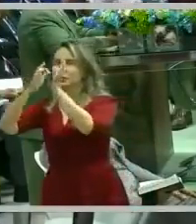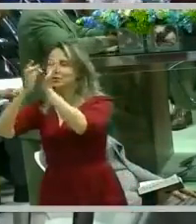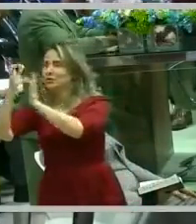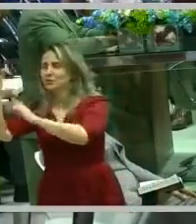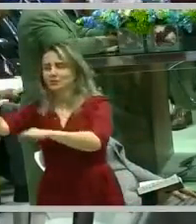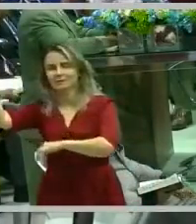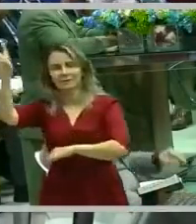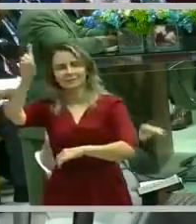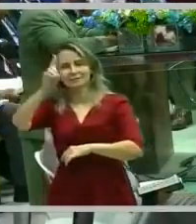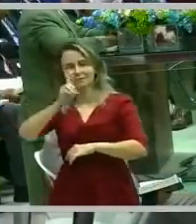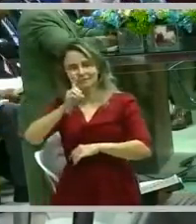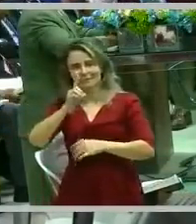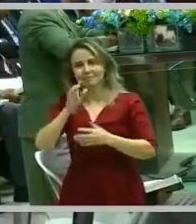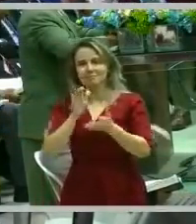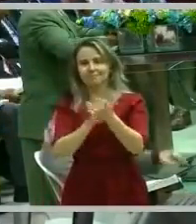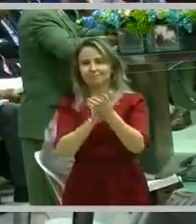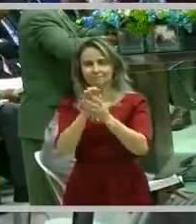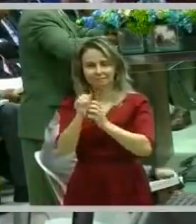Aleluia!